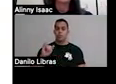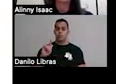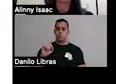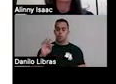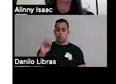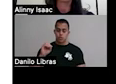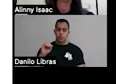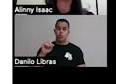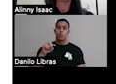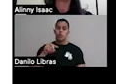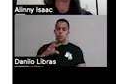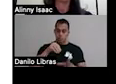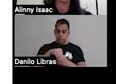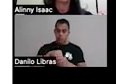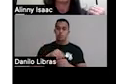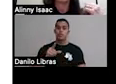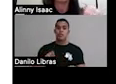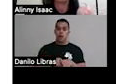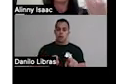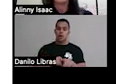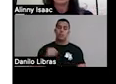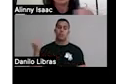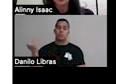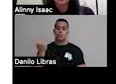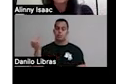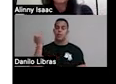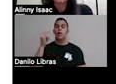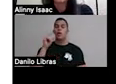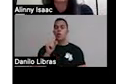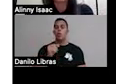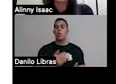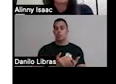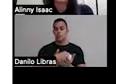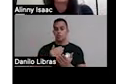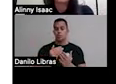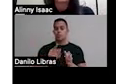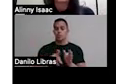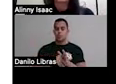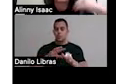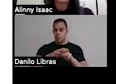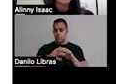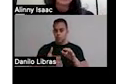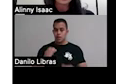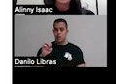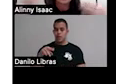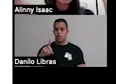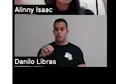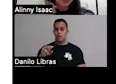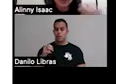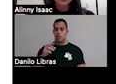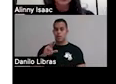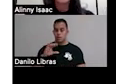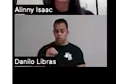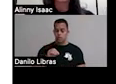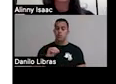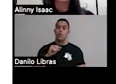mediada pelo sistema endocannabinoide também vai ser importante para fazer a implantação, né, na parede do endométrio. Uma vez,